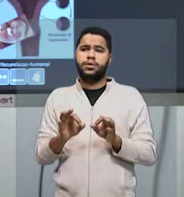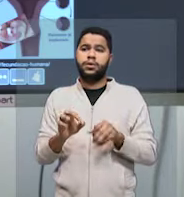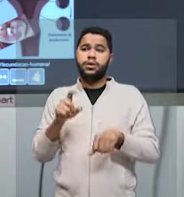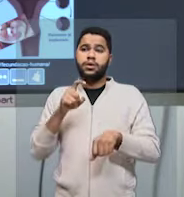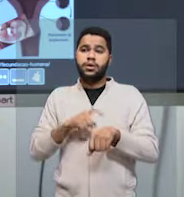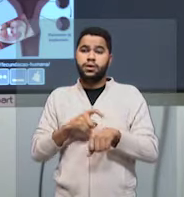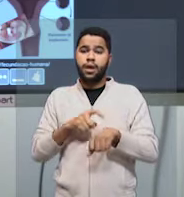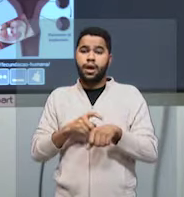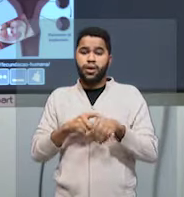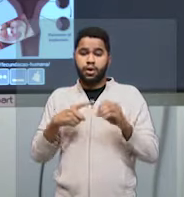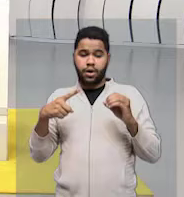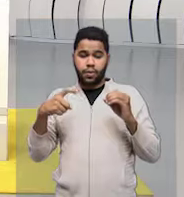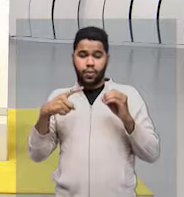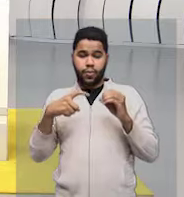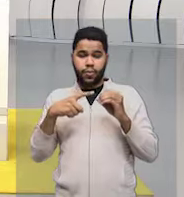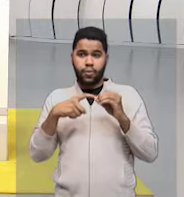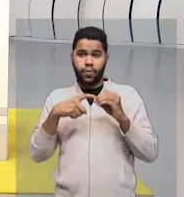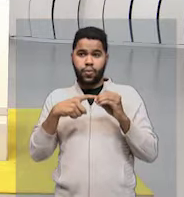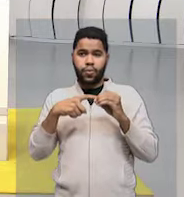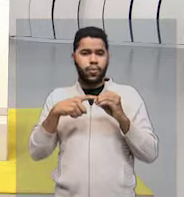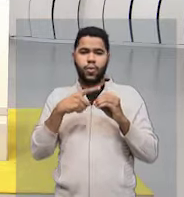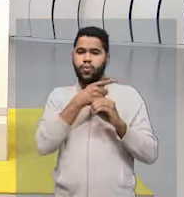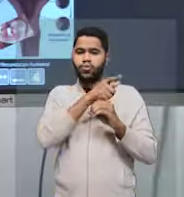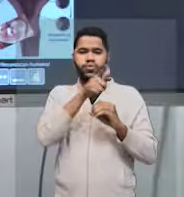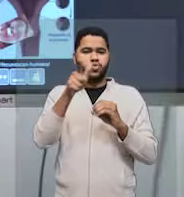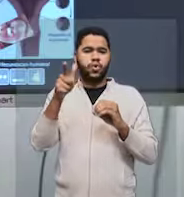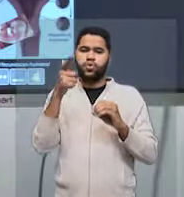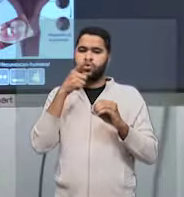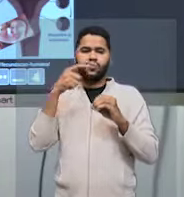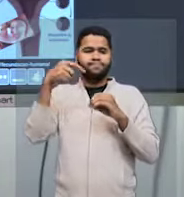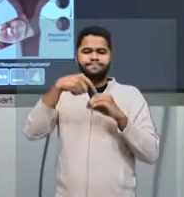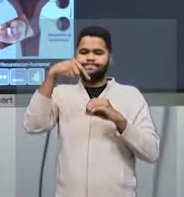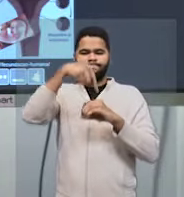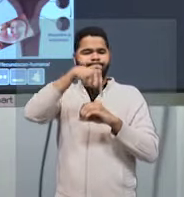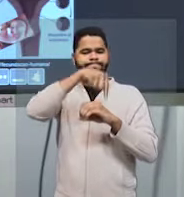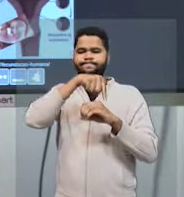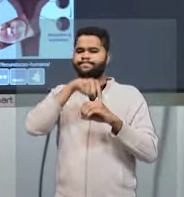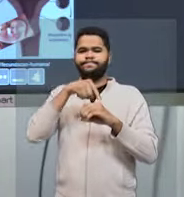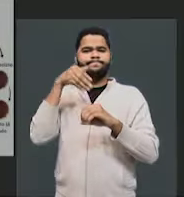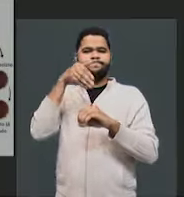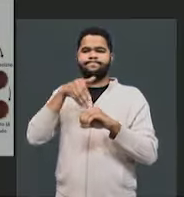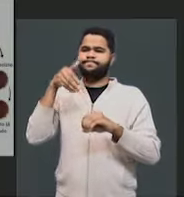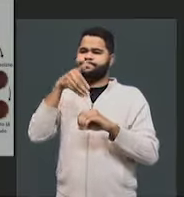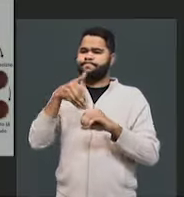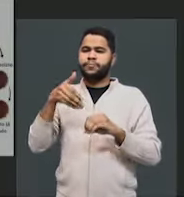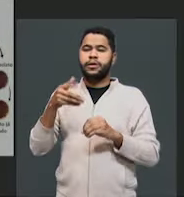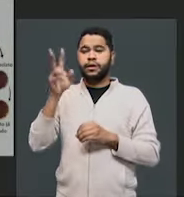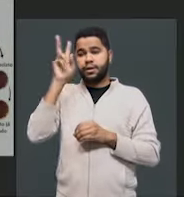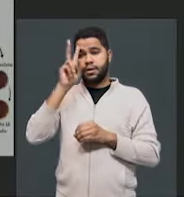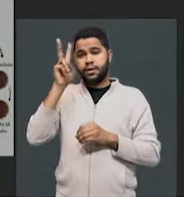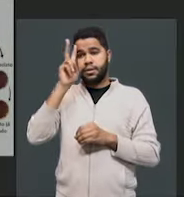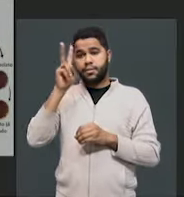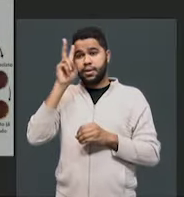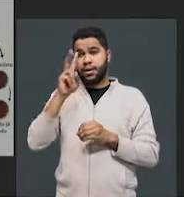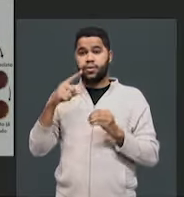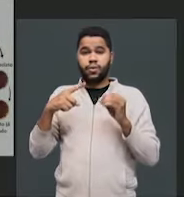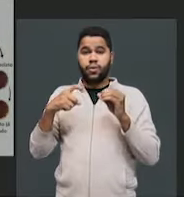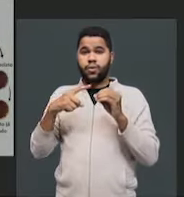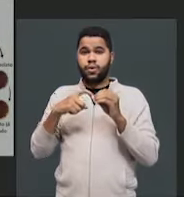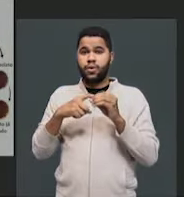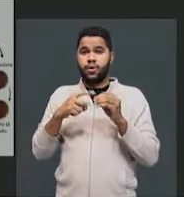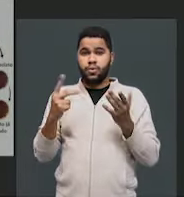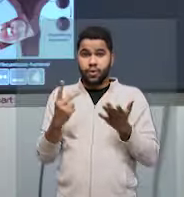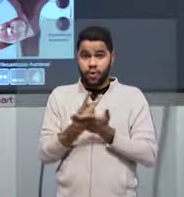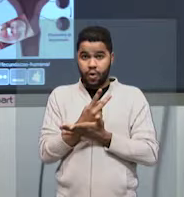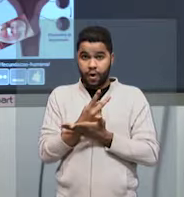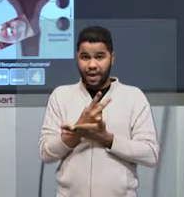ele interagir com o ovócito, ele inibe e nenhum mais vai conseguir interagir com o ovócito. E lembrando que a fecundação não ocorre